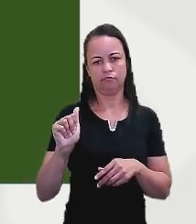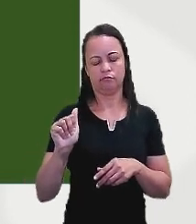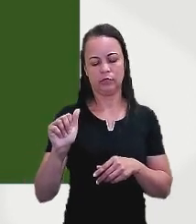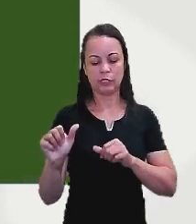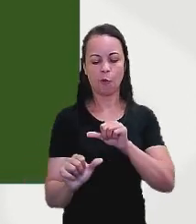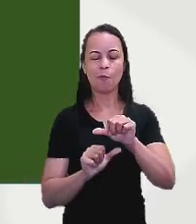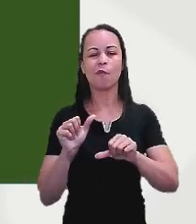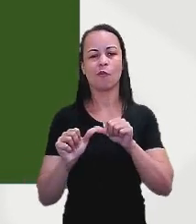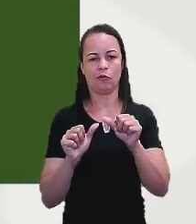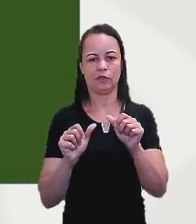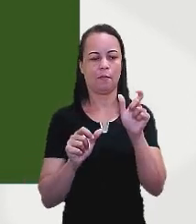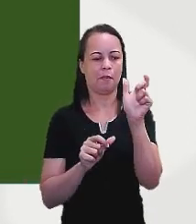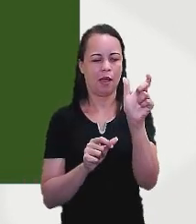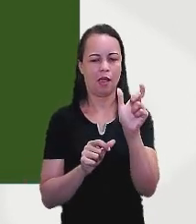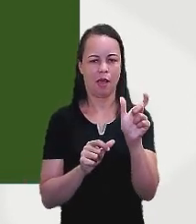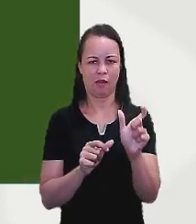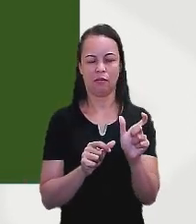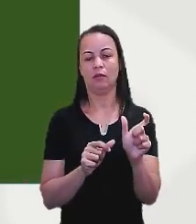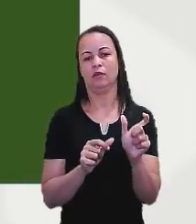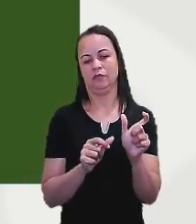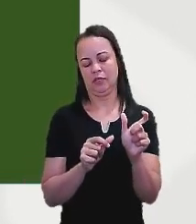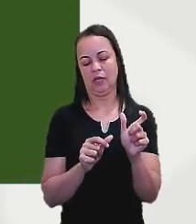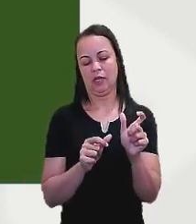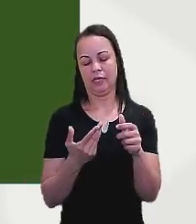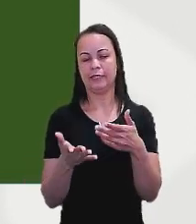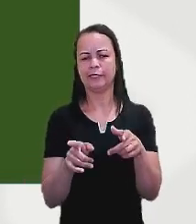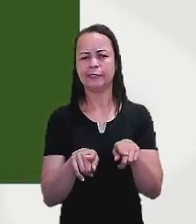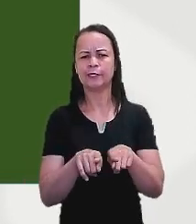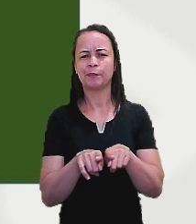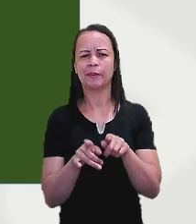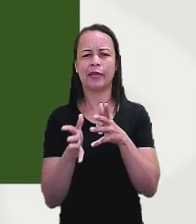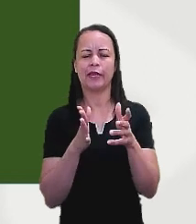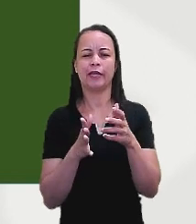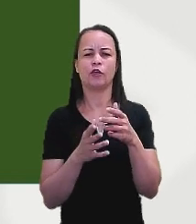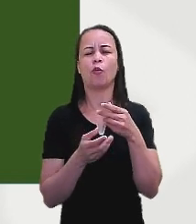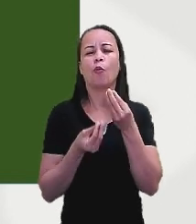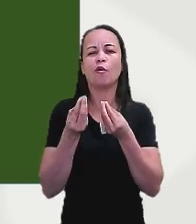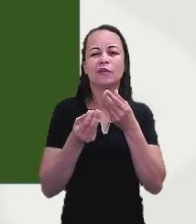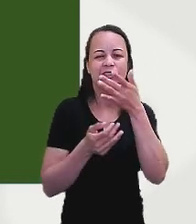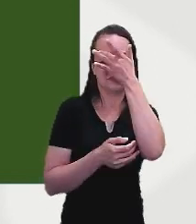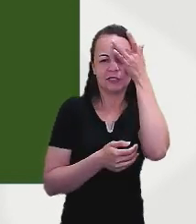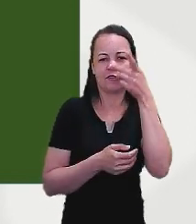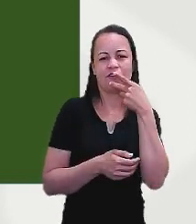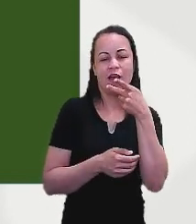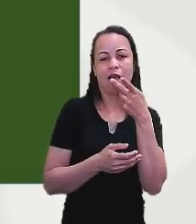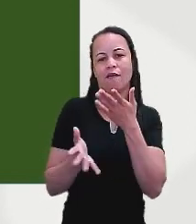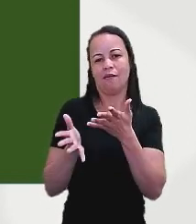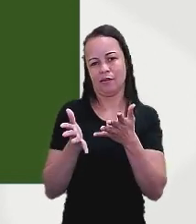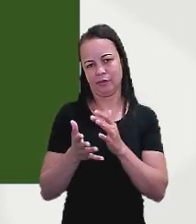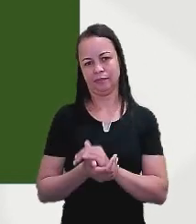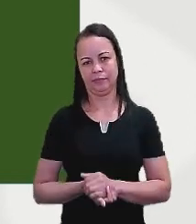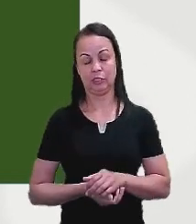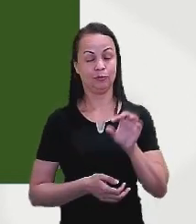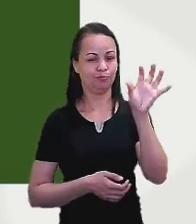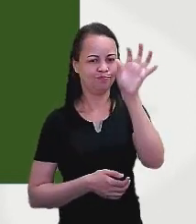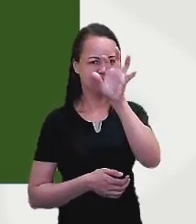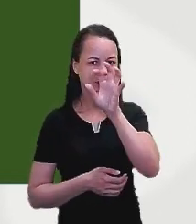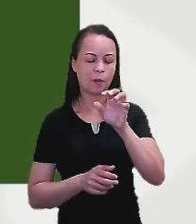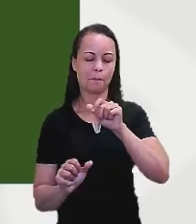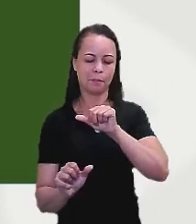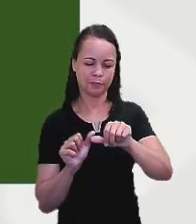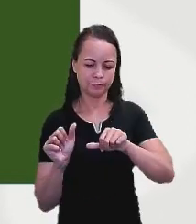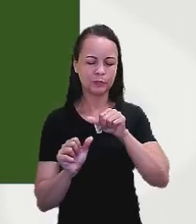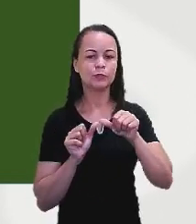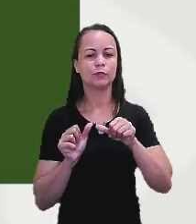mudar? As palavras e às vezes também até o sotaque da região, né? O sotaque das regiões também